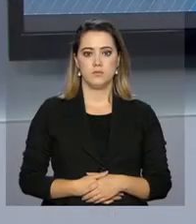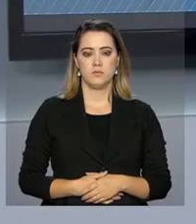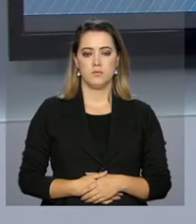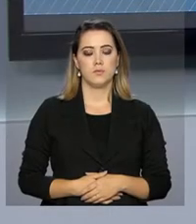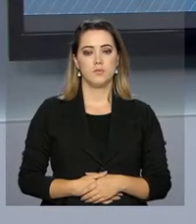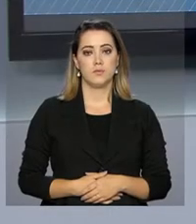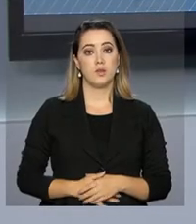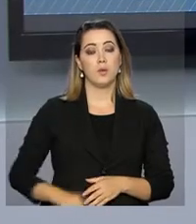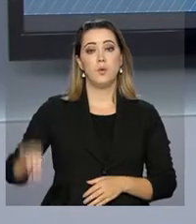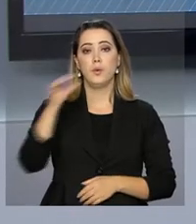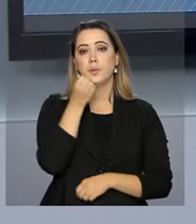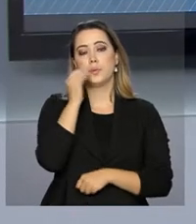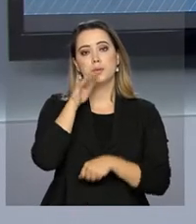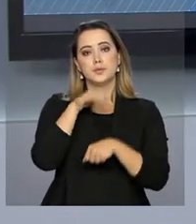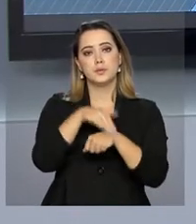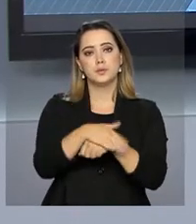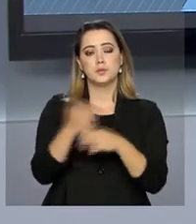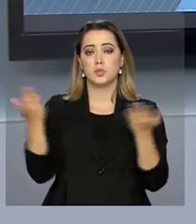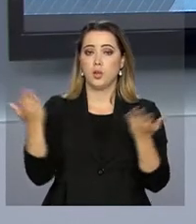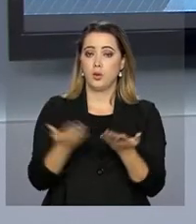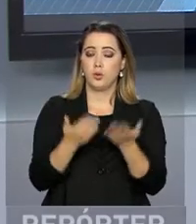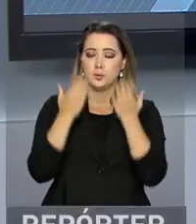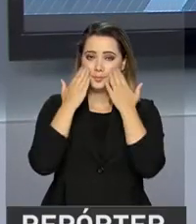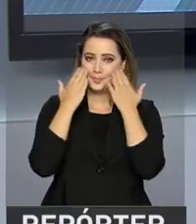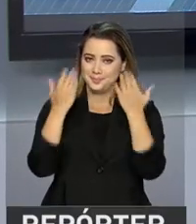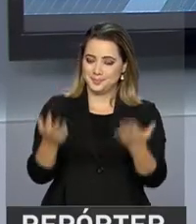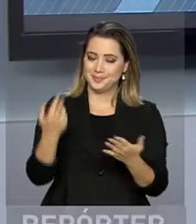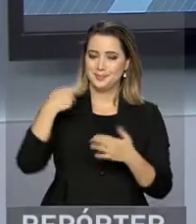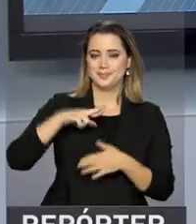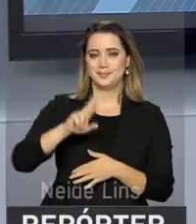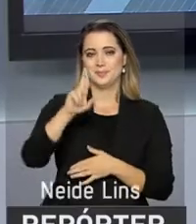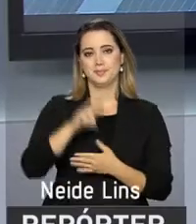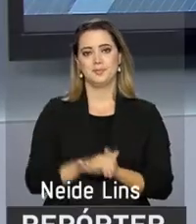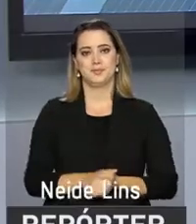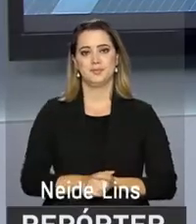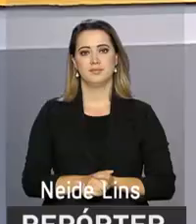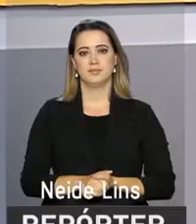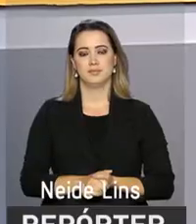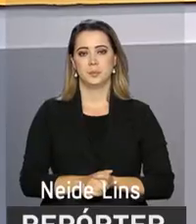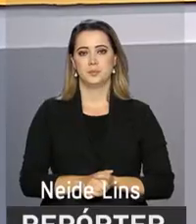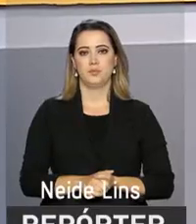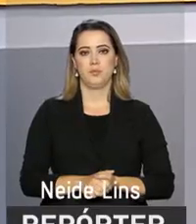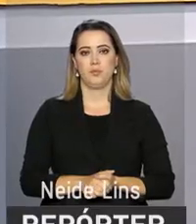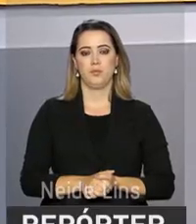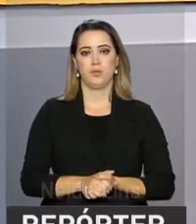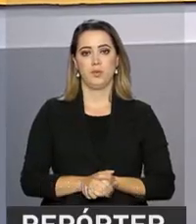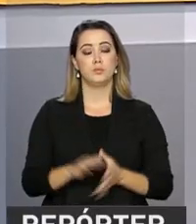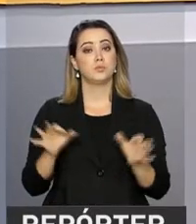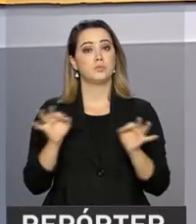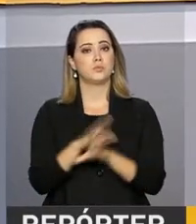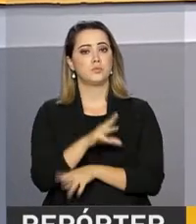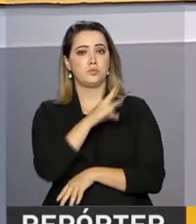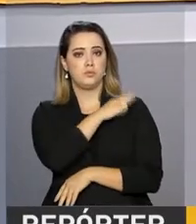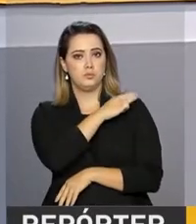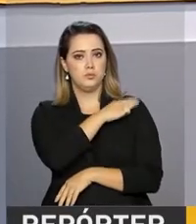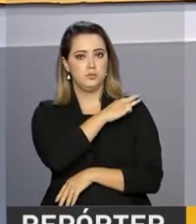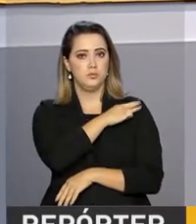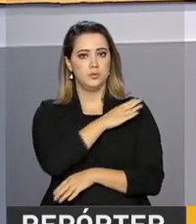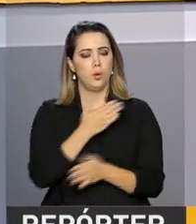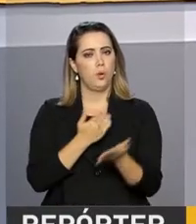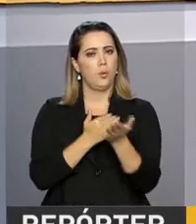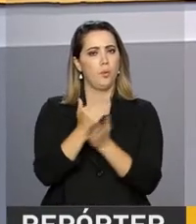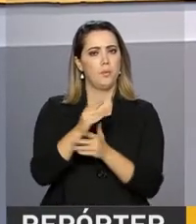olá boa noite começa agora mais uma edição do repórter nbr terminar o ensino médio e ingressar